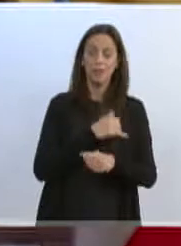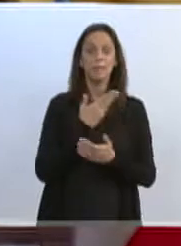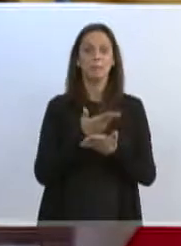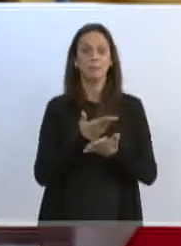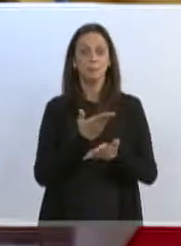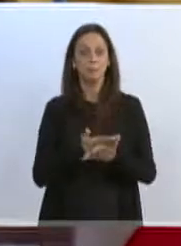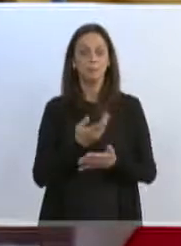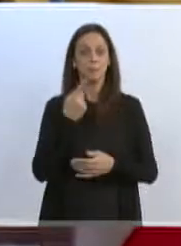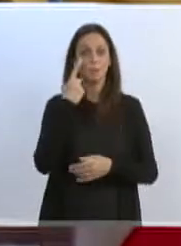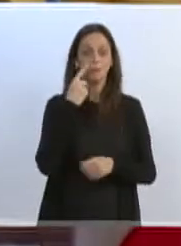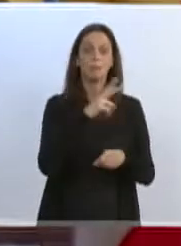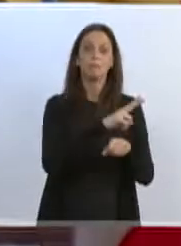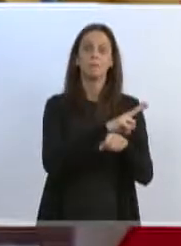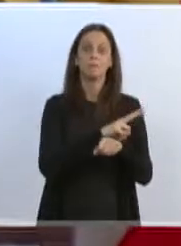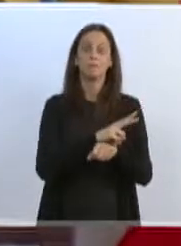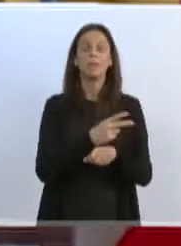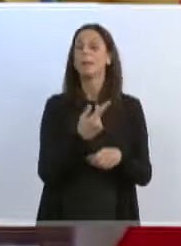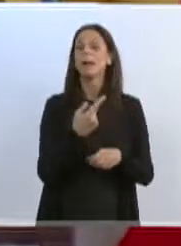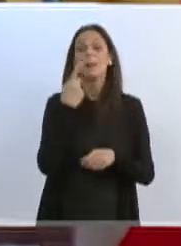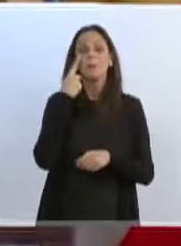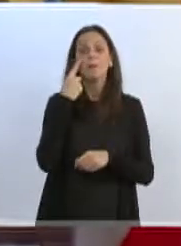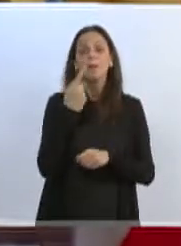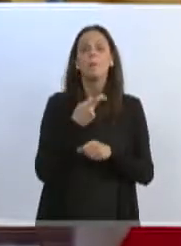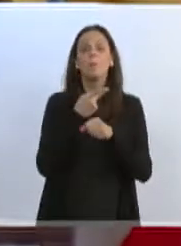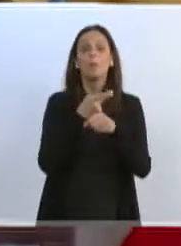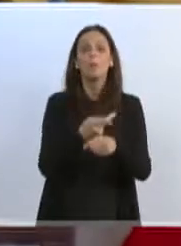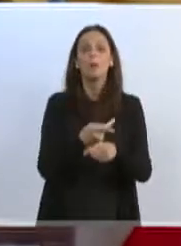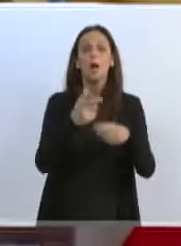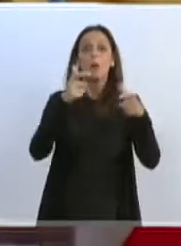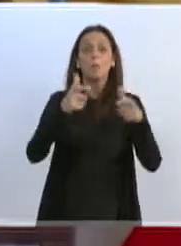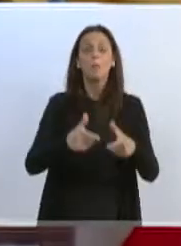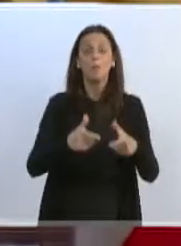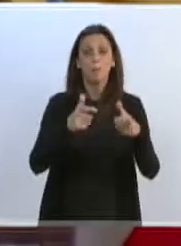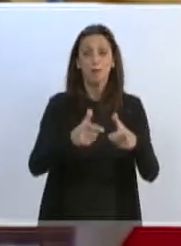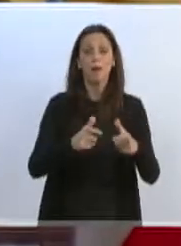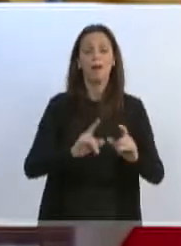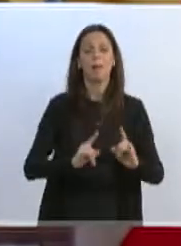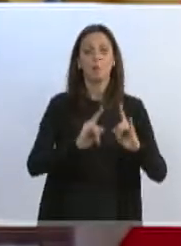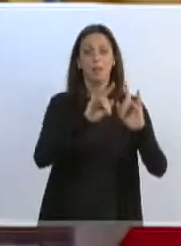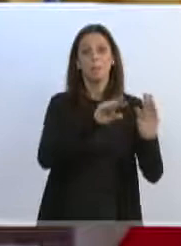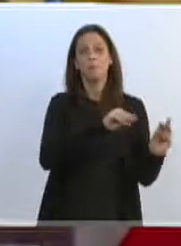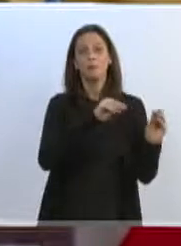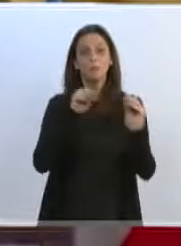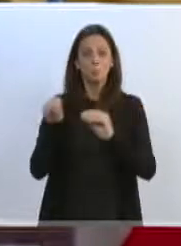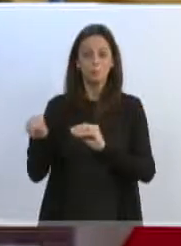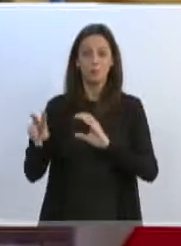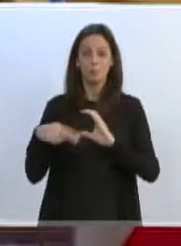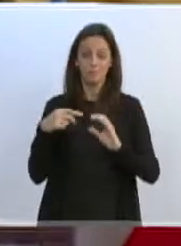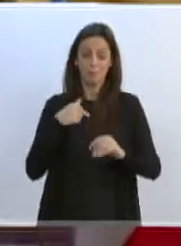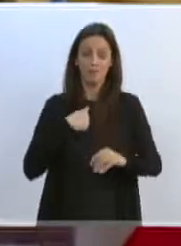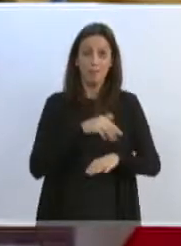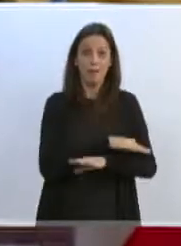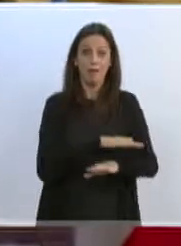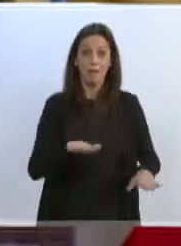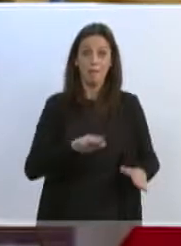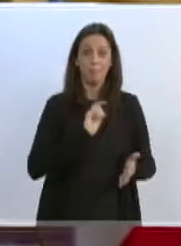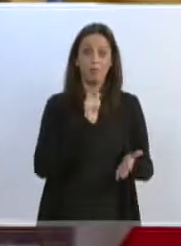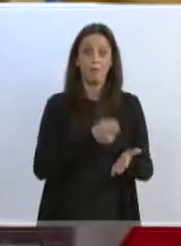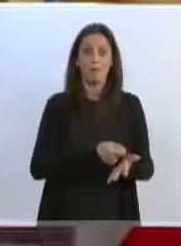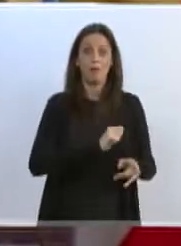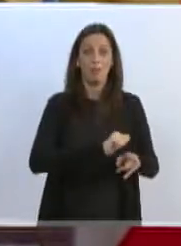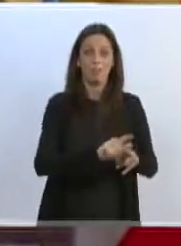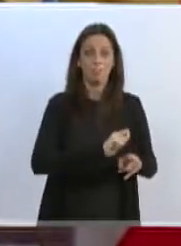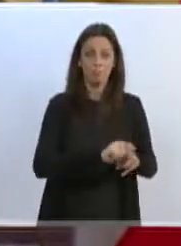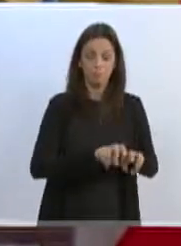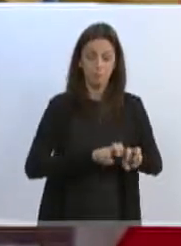espaço ou um terreno ou imóvel já pronto para transferir a sede da câmara municipal ou seja sairmos do aluguel já é consenso da